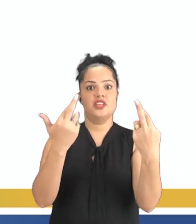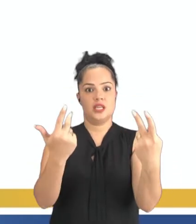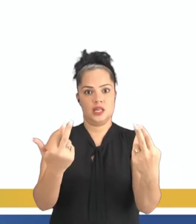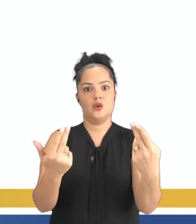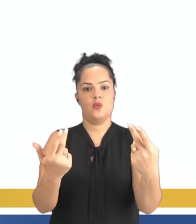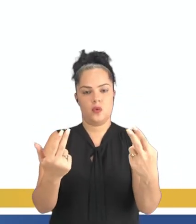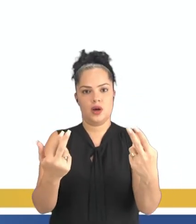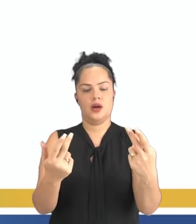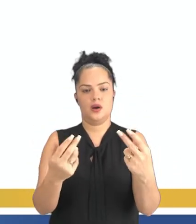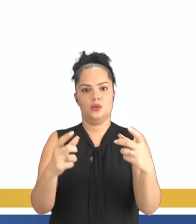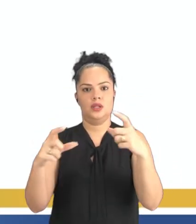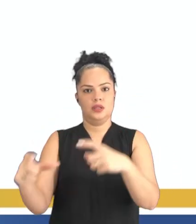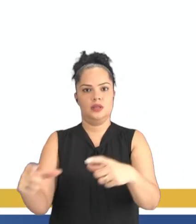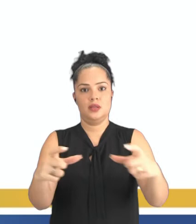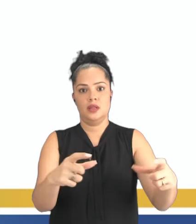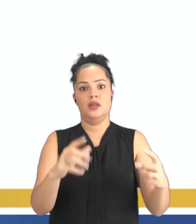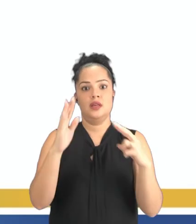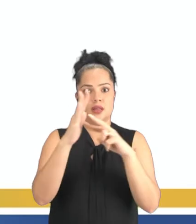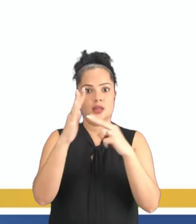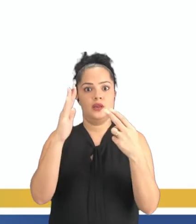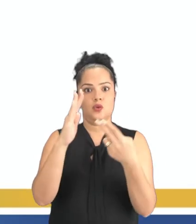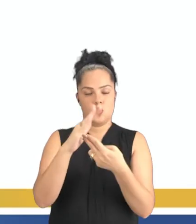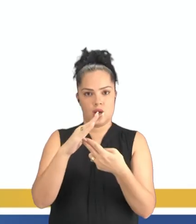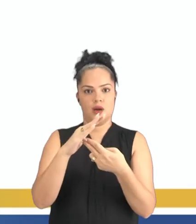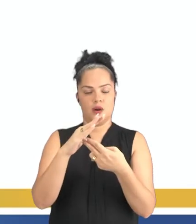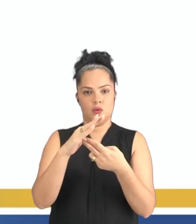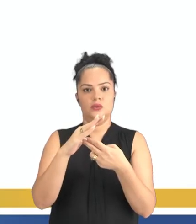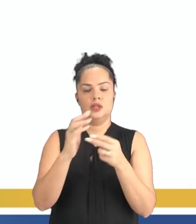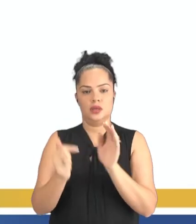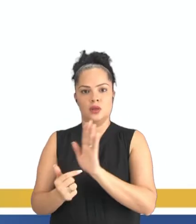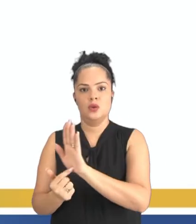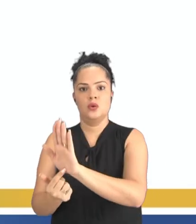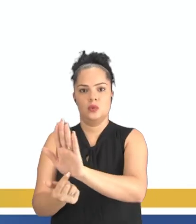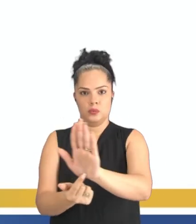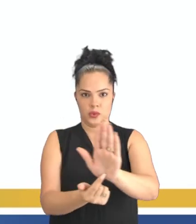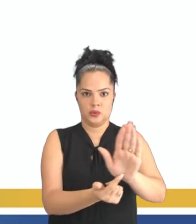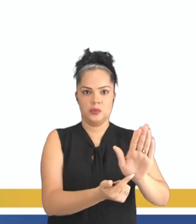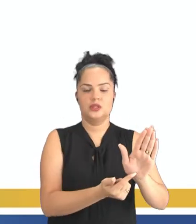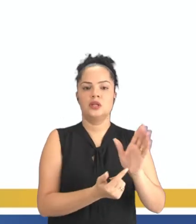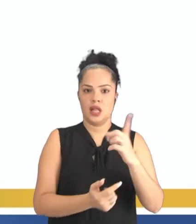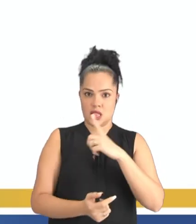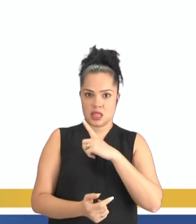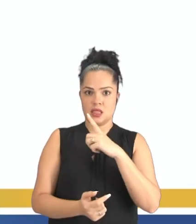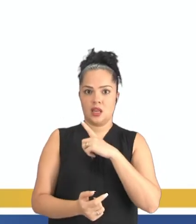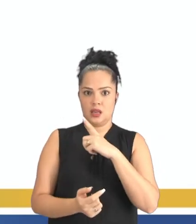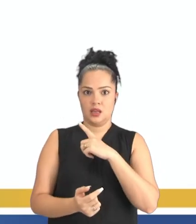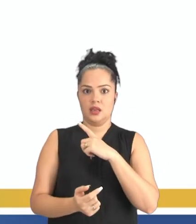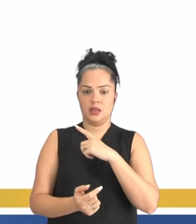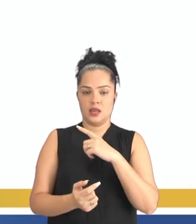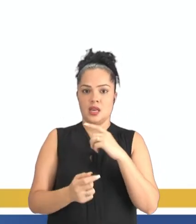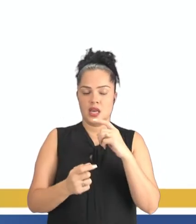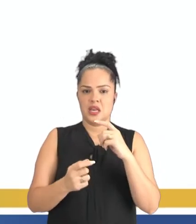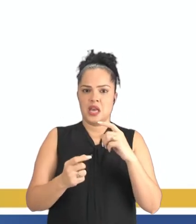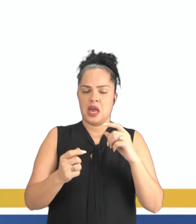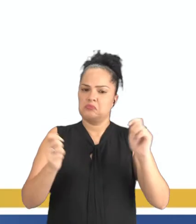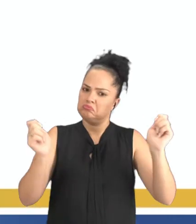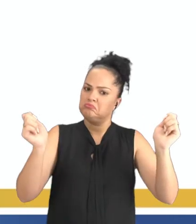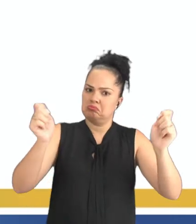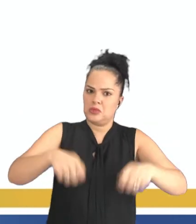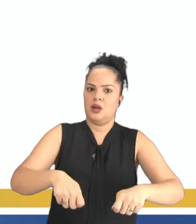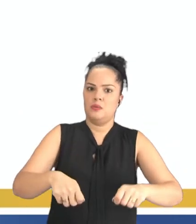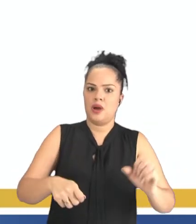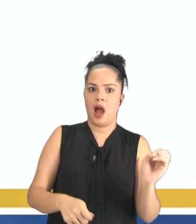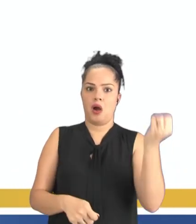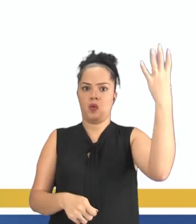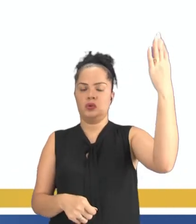espaço equiprovável quando todos os pontos amostrais possuem a mesma chance de ocorrer, como no caso de